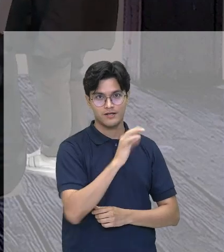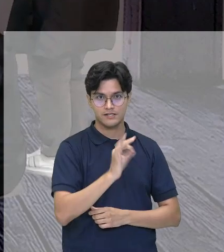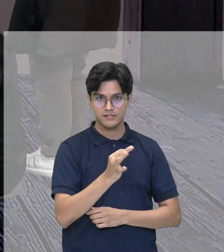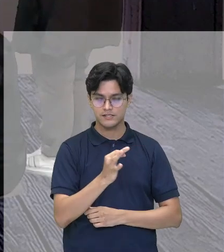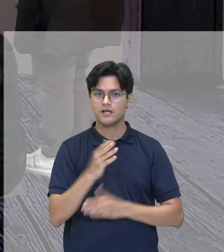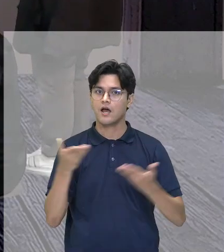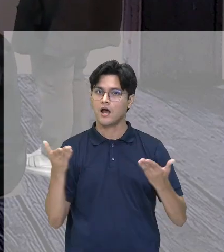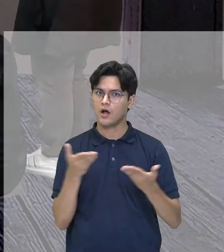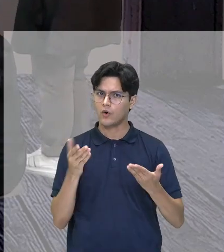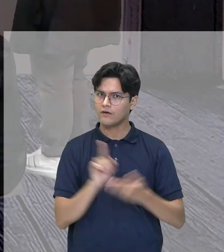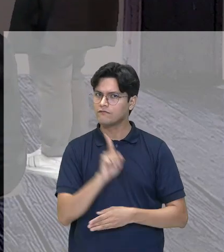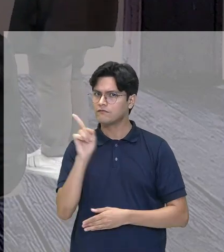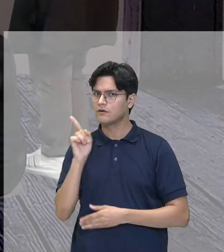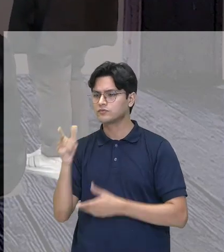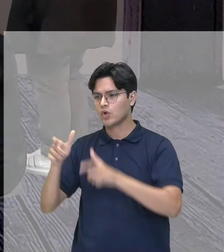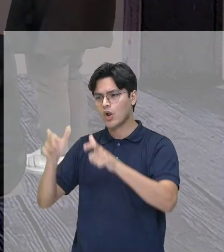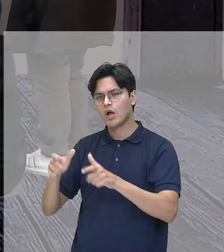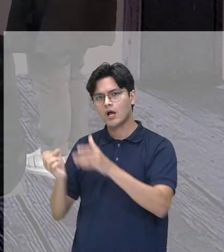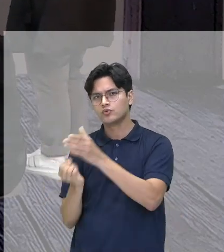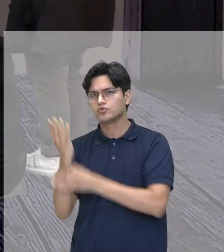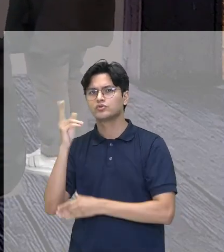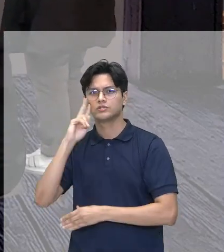nos levar, ok?